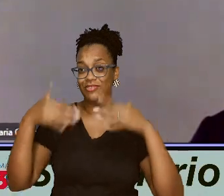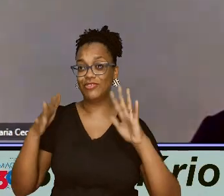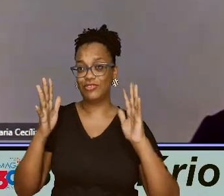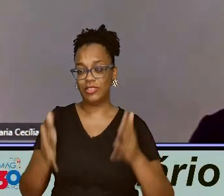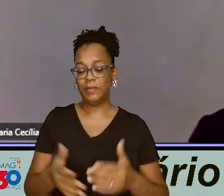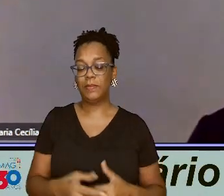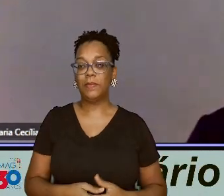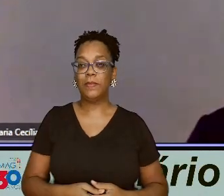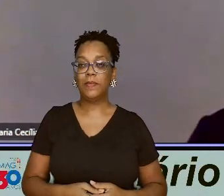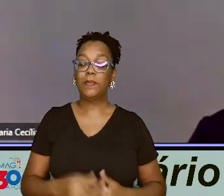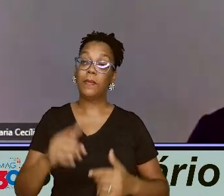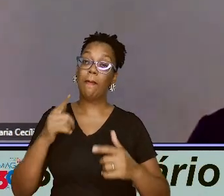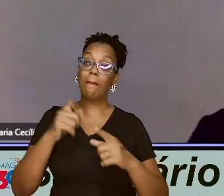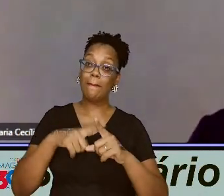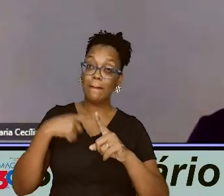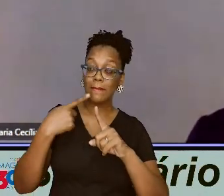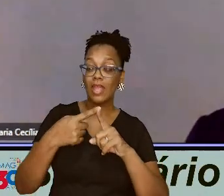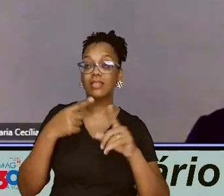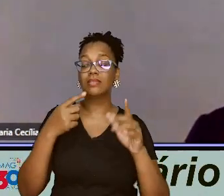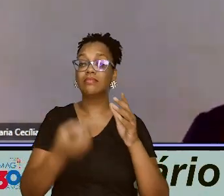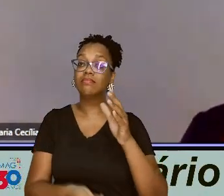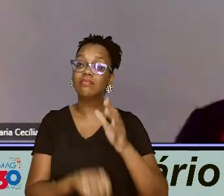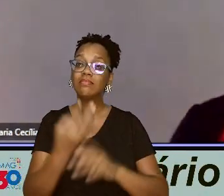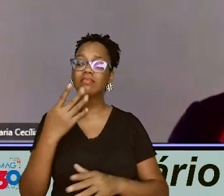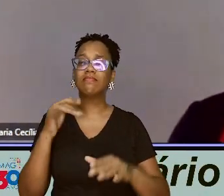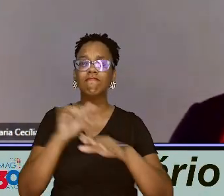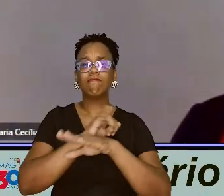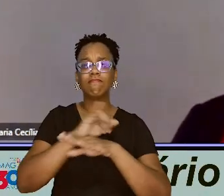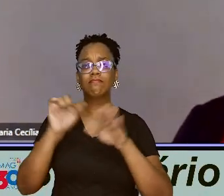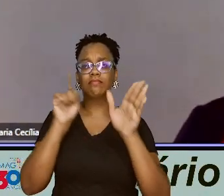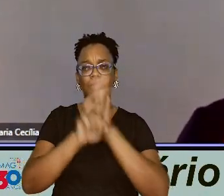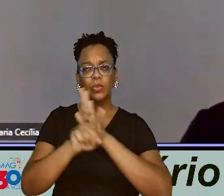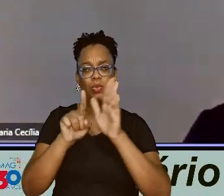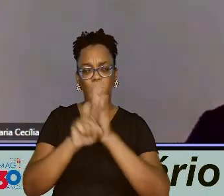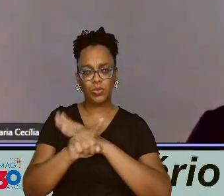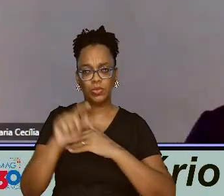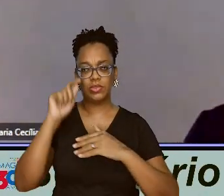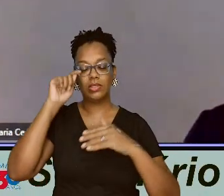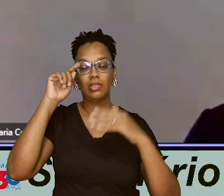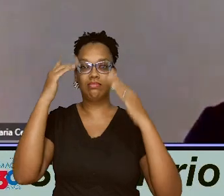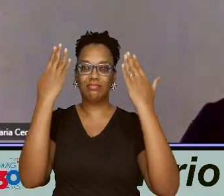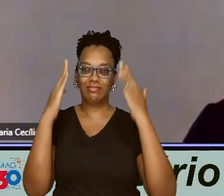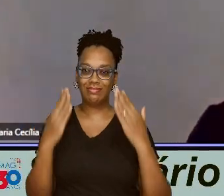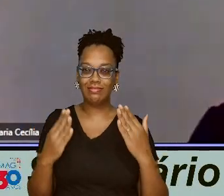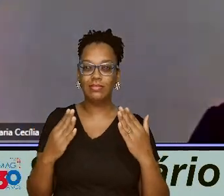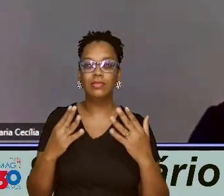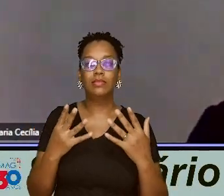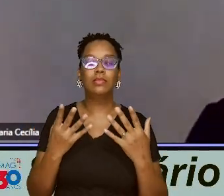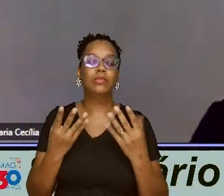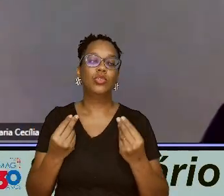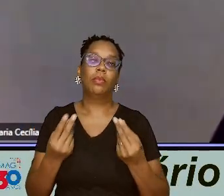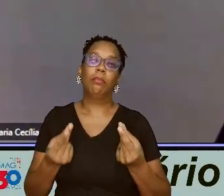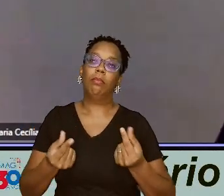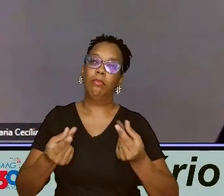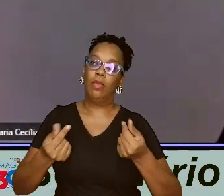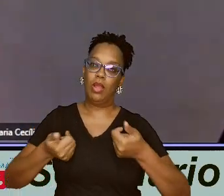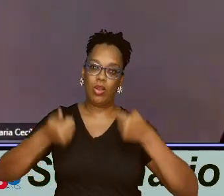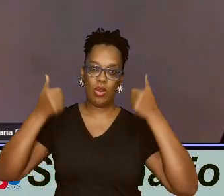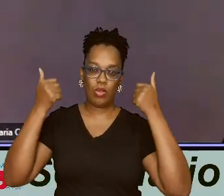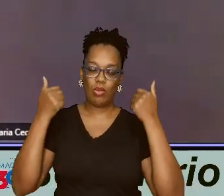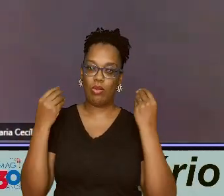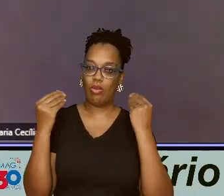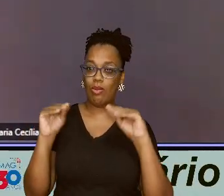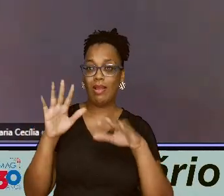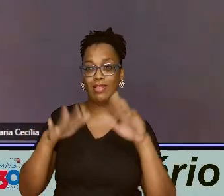de construir instrumentos e perguntas para os dados, né, muito melhor colocados do que talvez